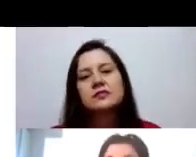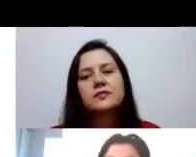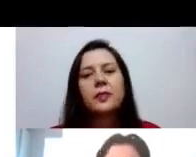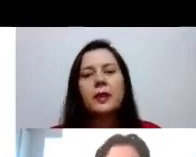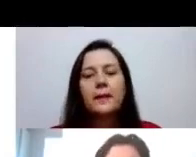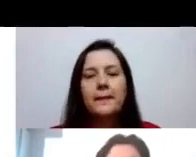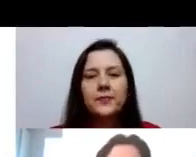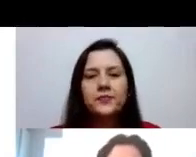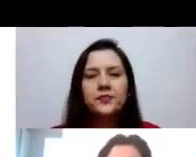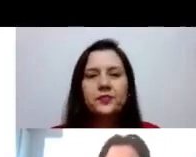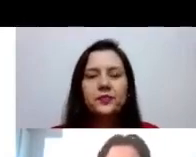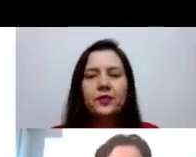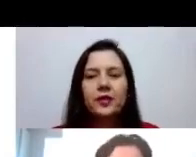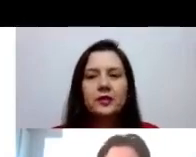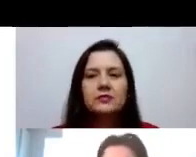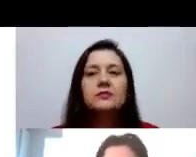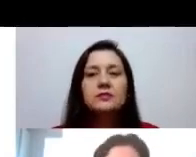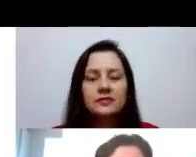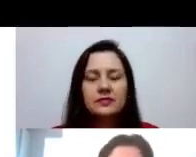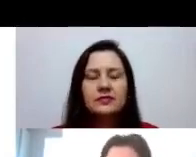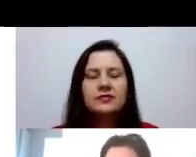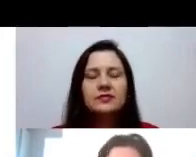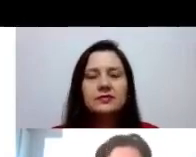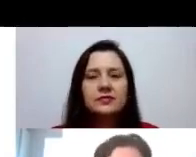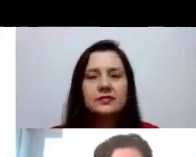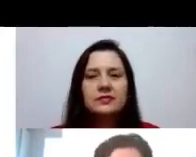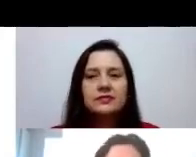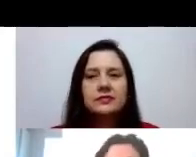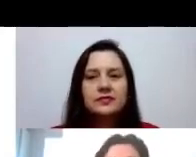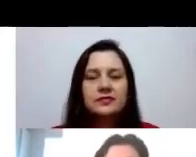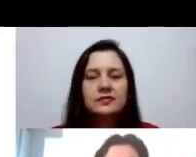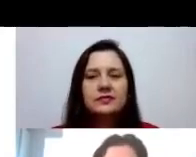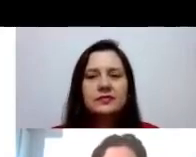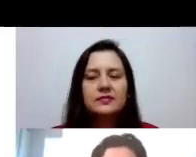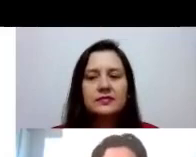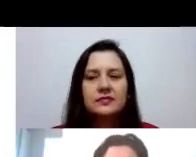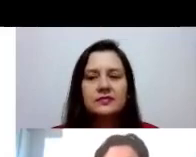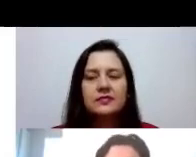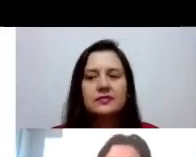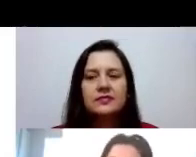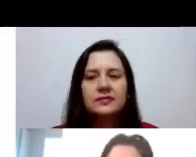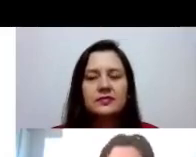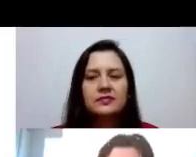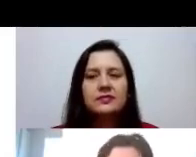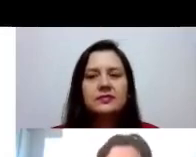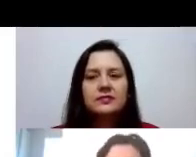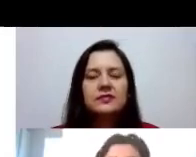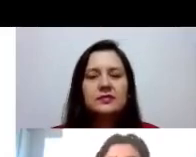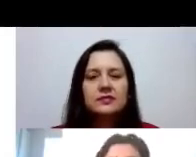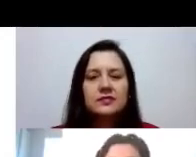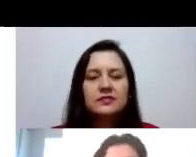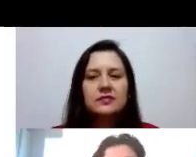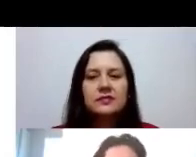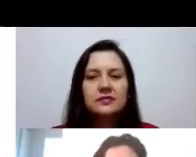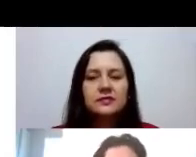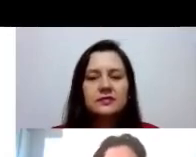vezes, cuidado. A gente, às vezes, na afobação do momento de querer fazer, de querer mostrar, a gente pode acabar ferindo o princípio da autotutela.